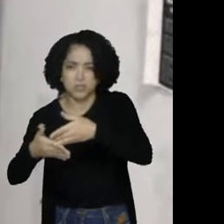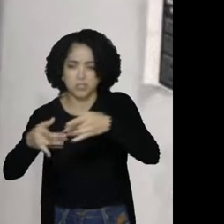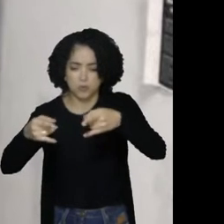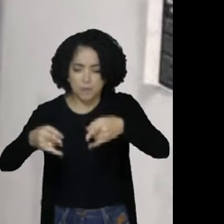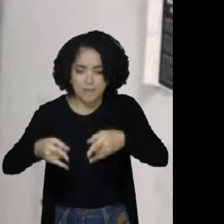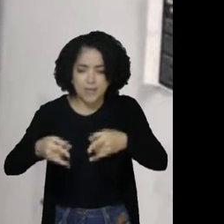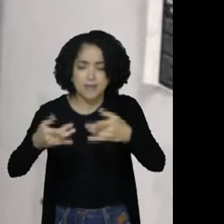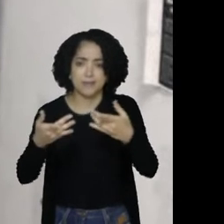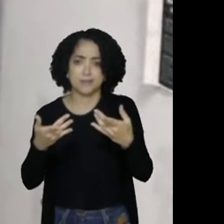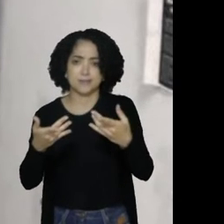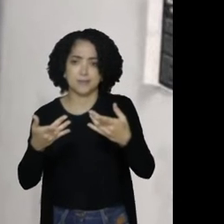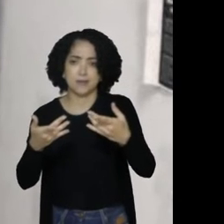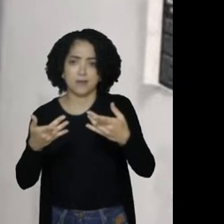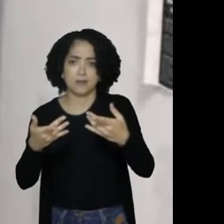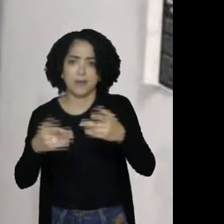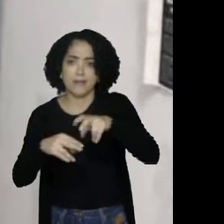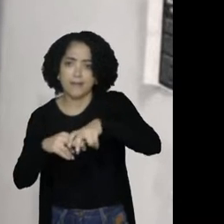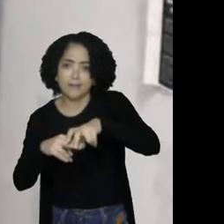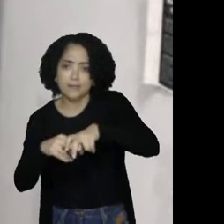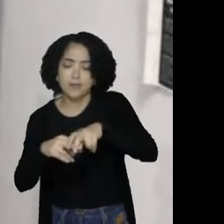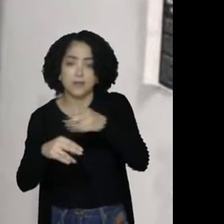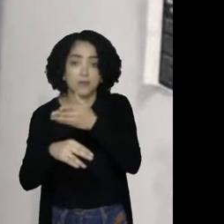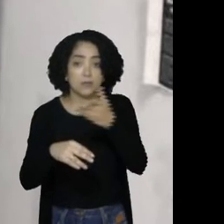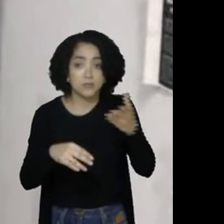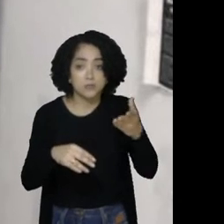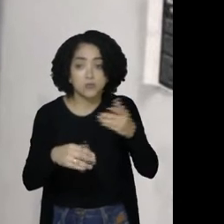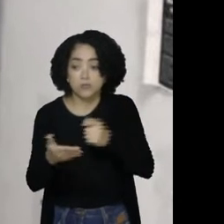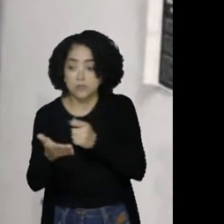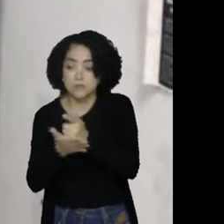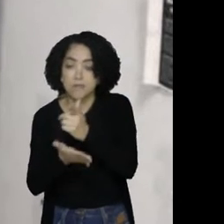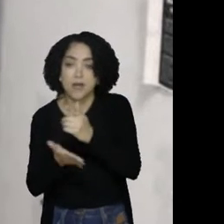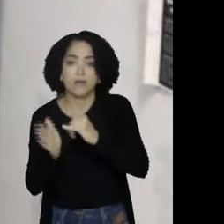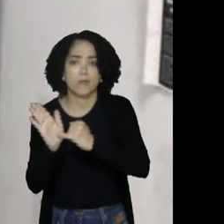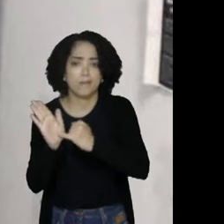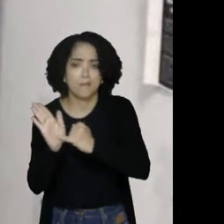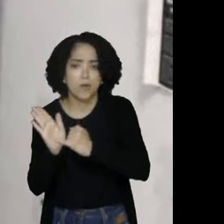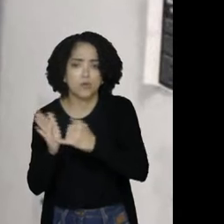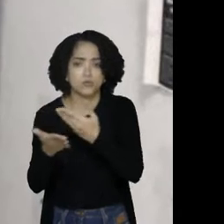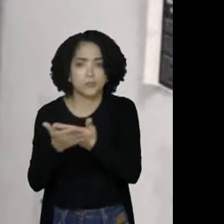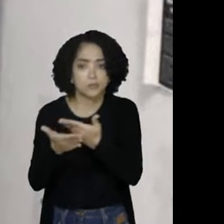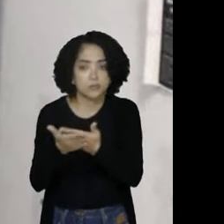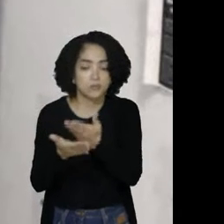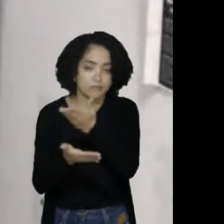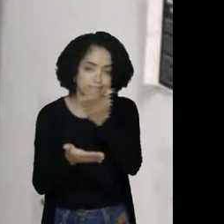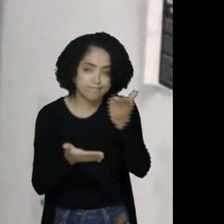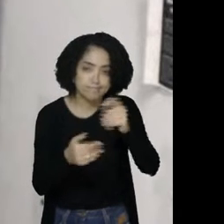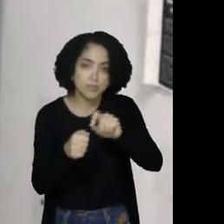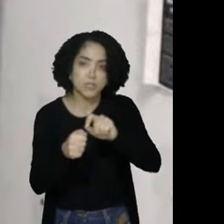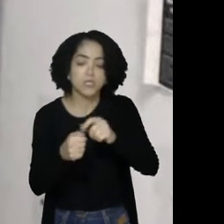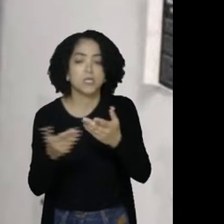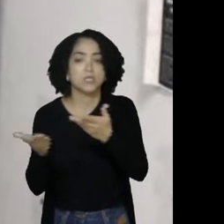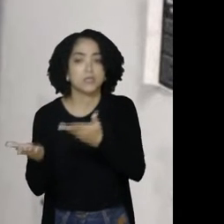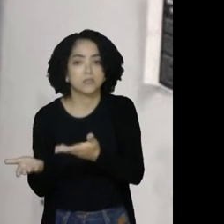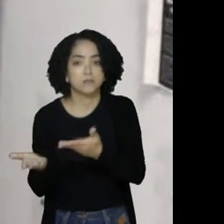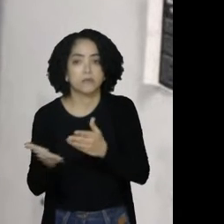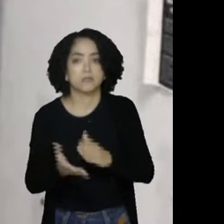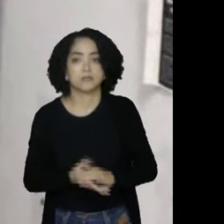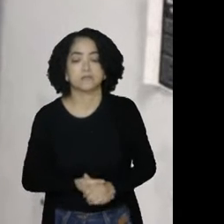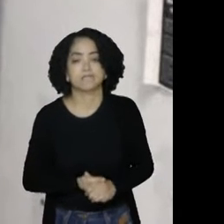que as pessoas pagam impostos para ter, para estudar. E eles fazem aquele tipo de coisa ali dentro da